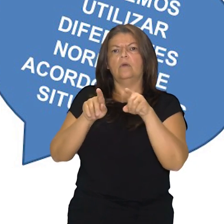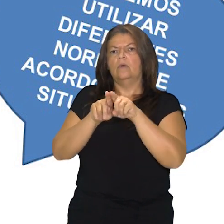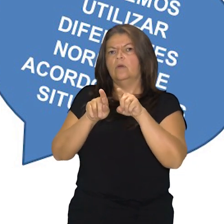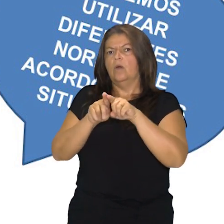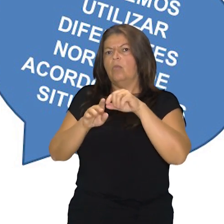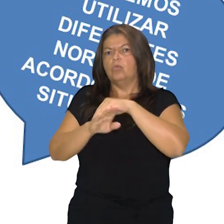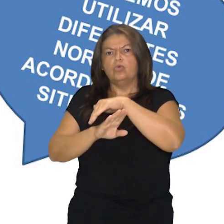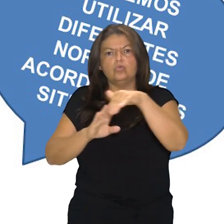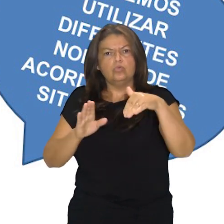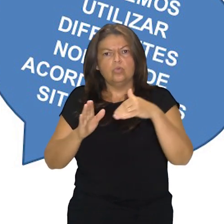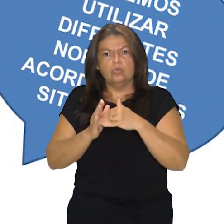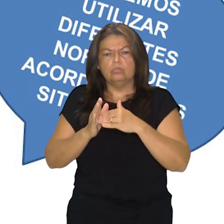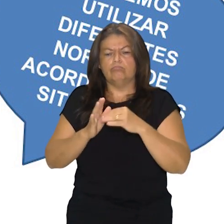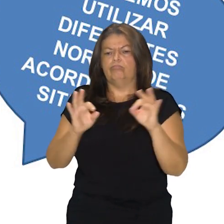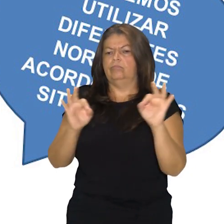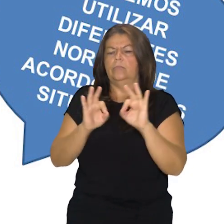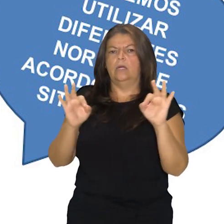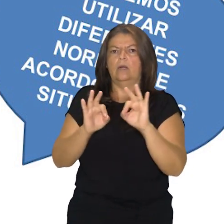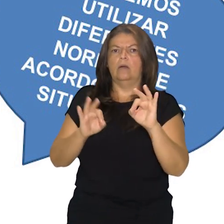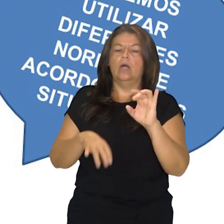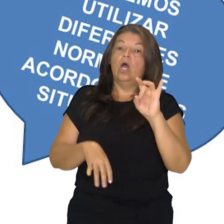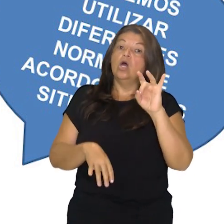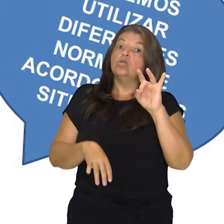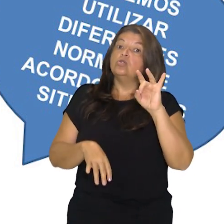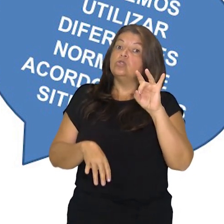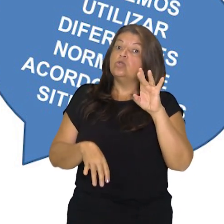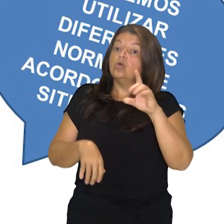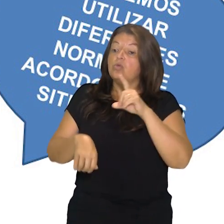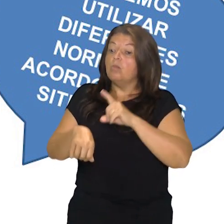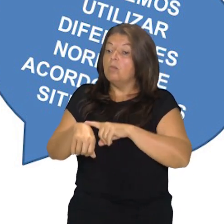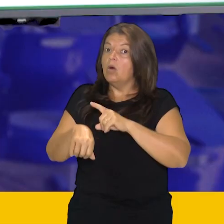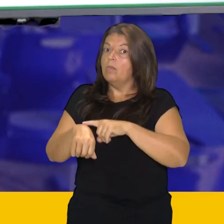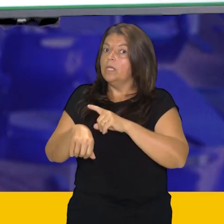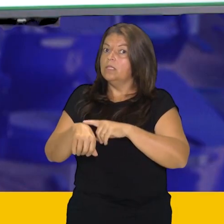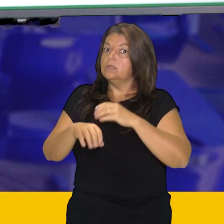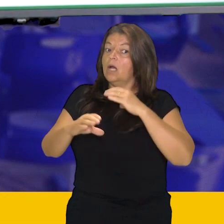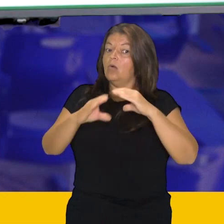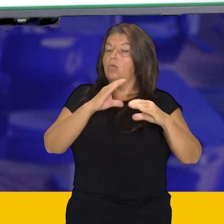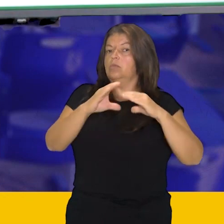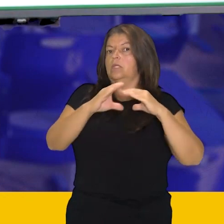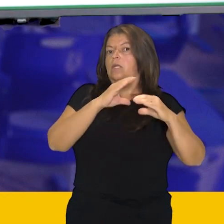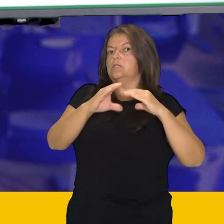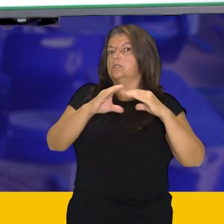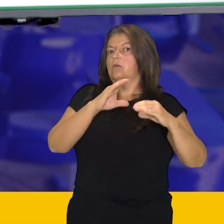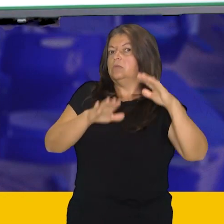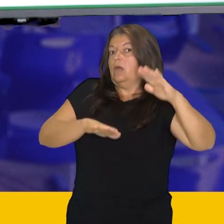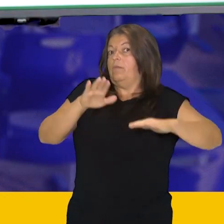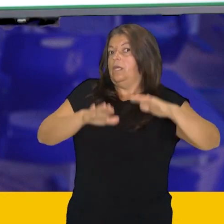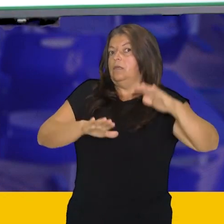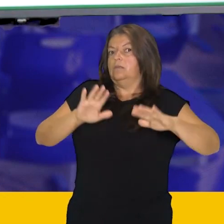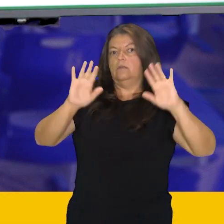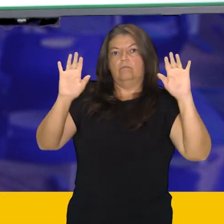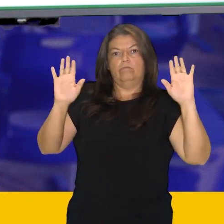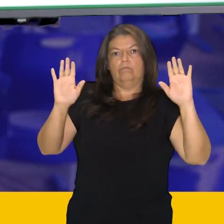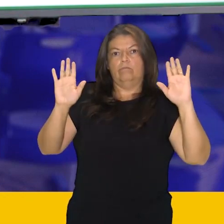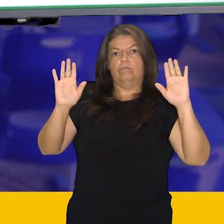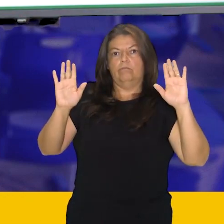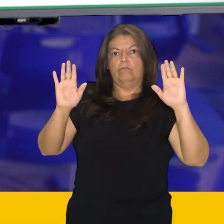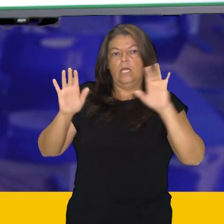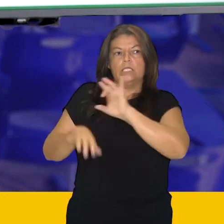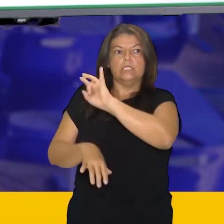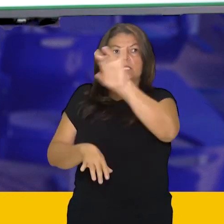por todos? Não. Somente nas situações mais formais de comunicação é que ela realmente se estabelece como um